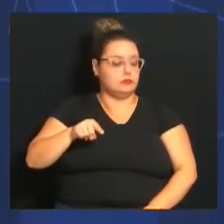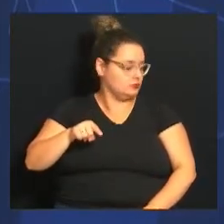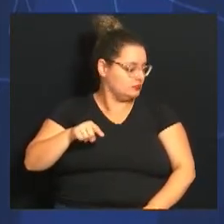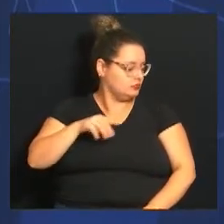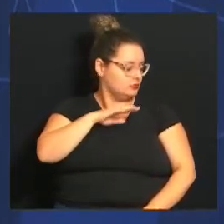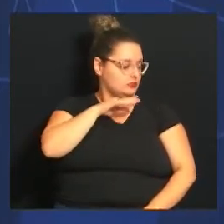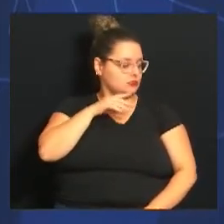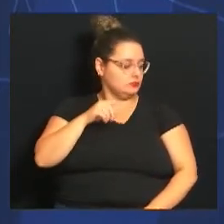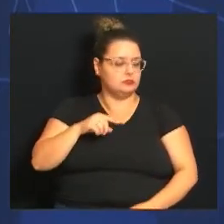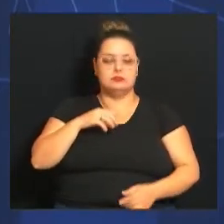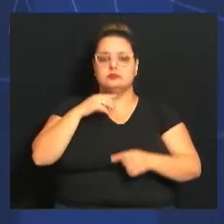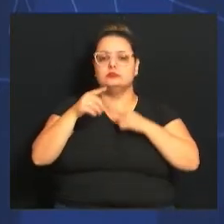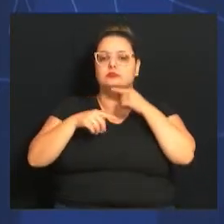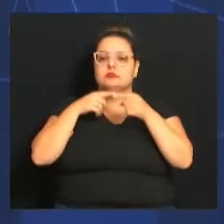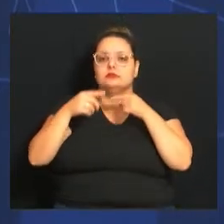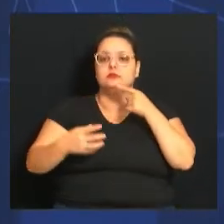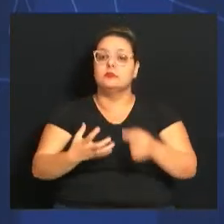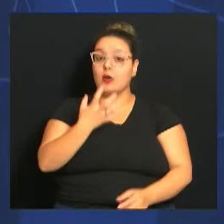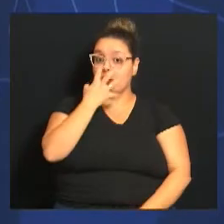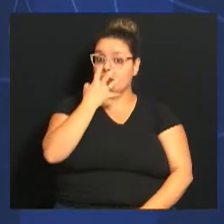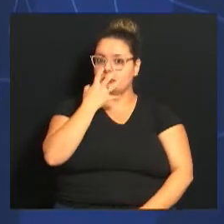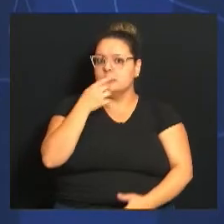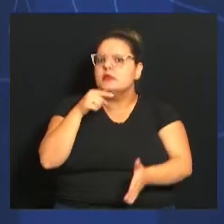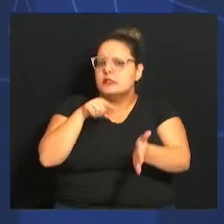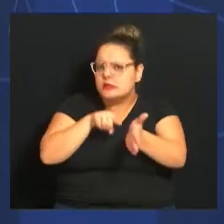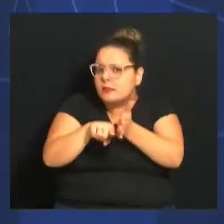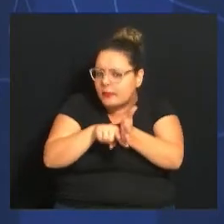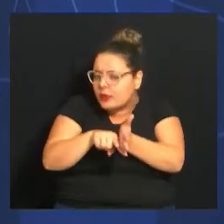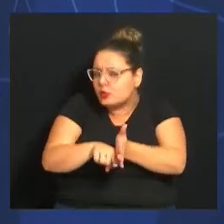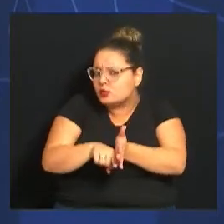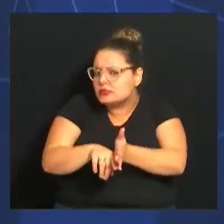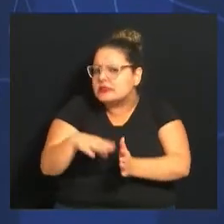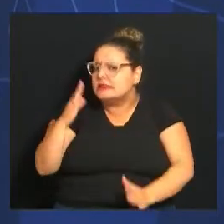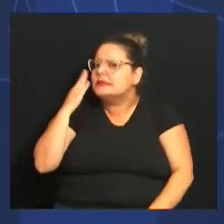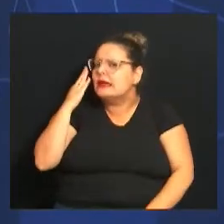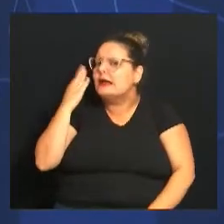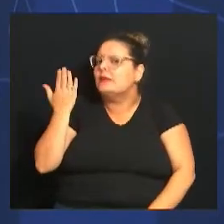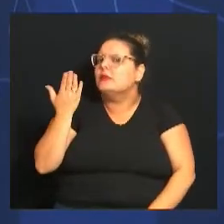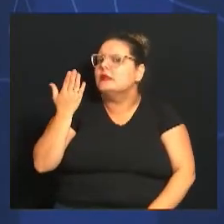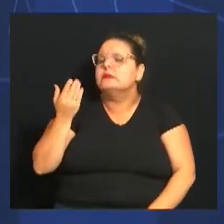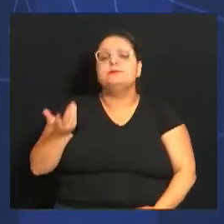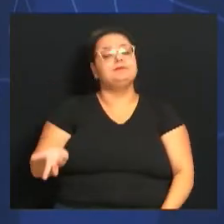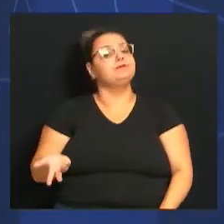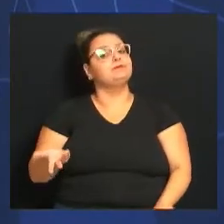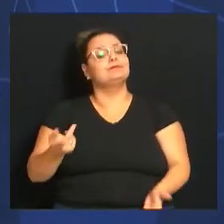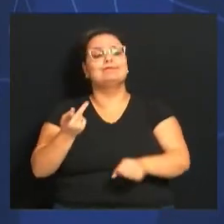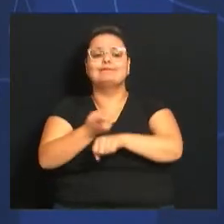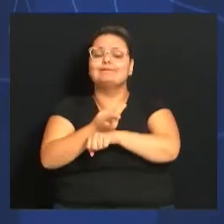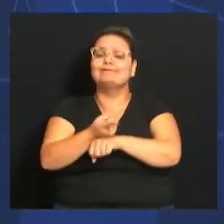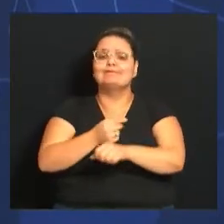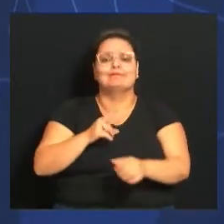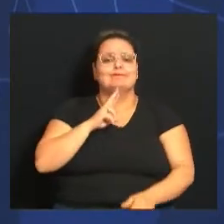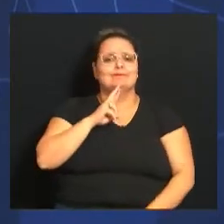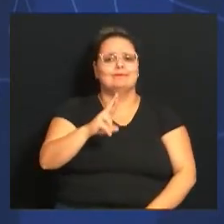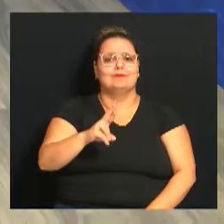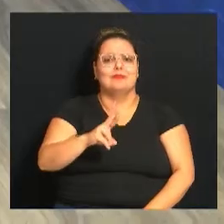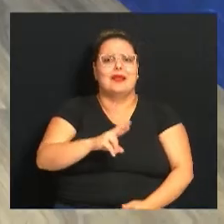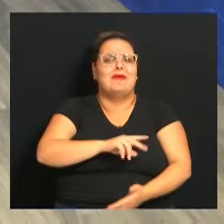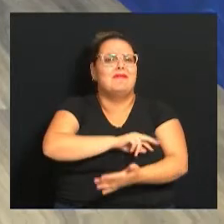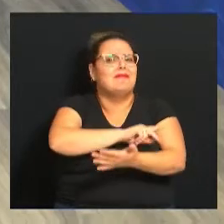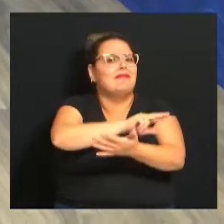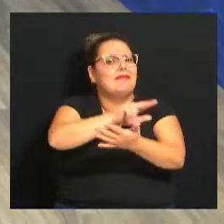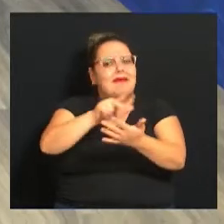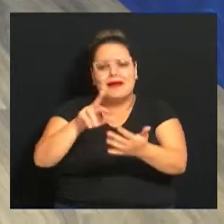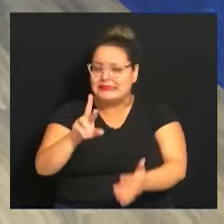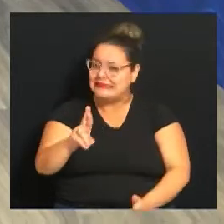sobre cachorro. Sabe aquelas perguntas que todo mundo se faz e quando você vai buscar a resposta você encontra um monte?